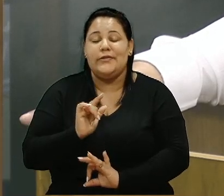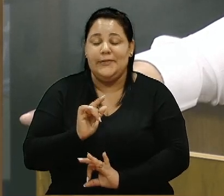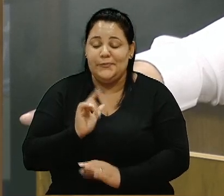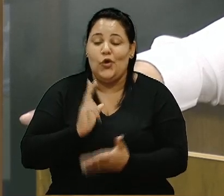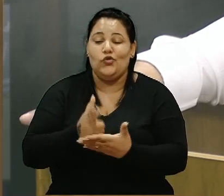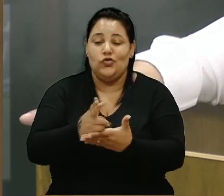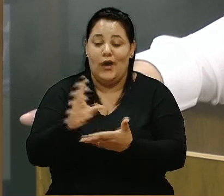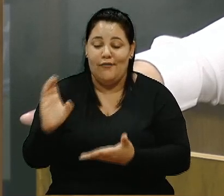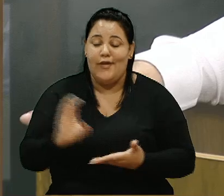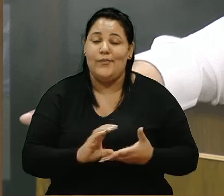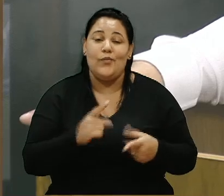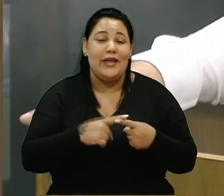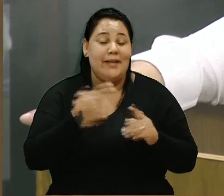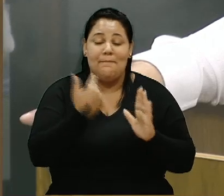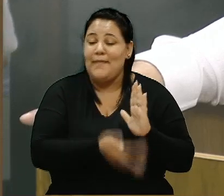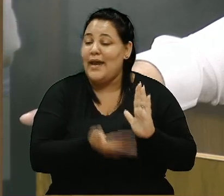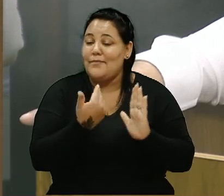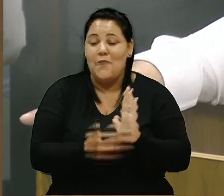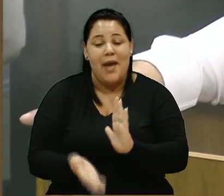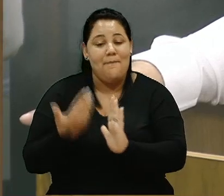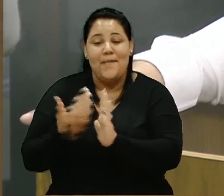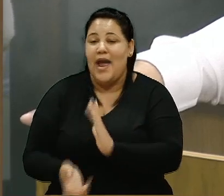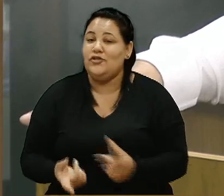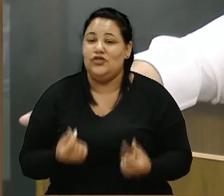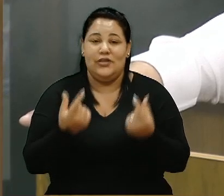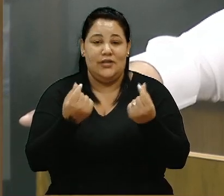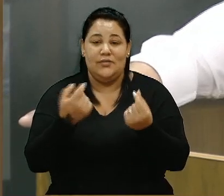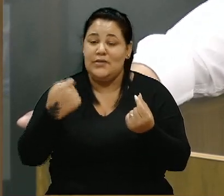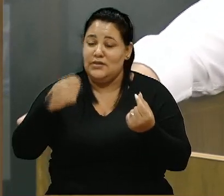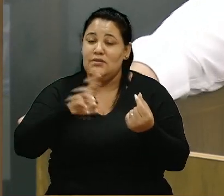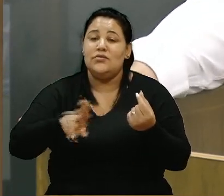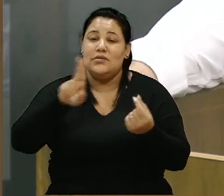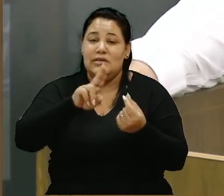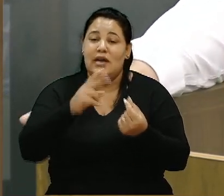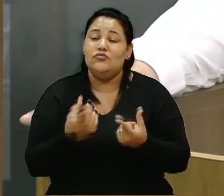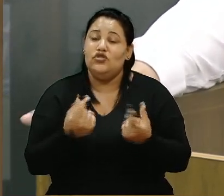seguirmos perdendo recursos em áreas fundamentais que impactam na